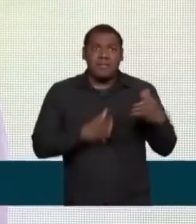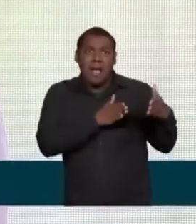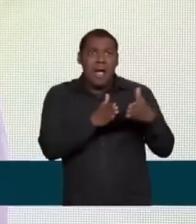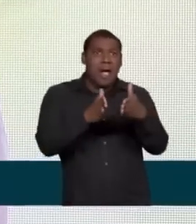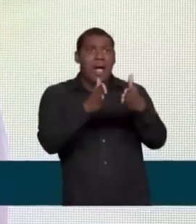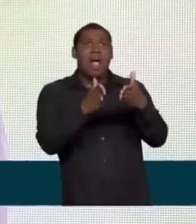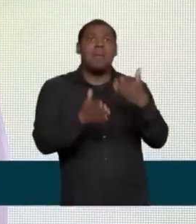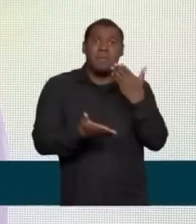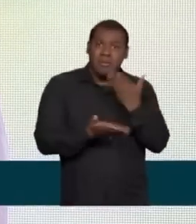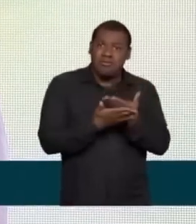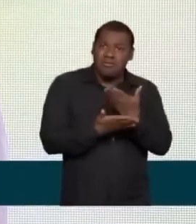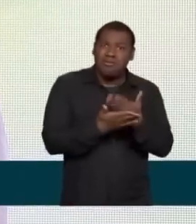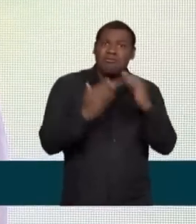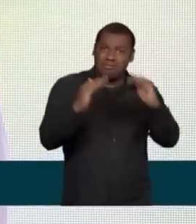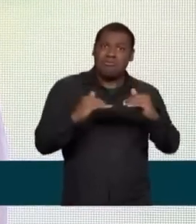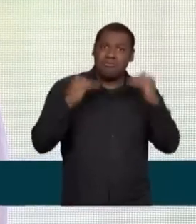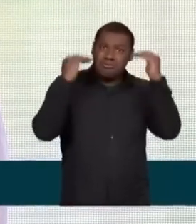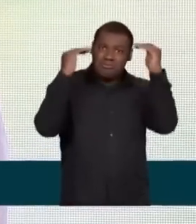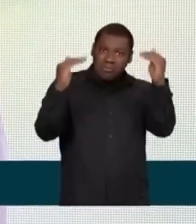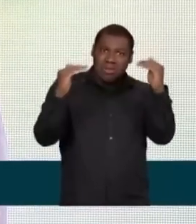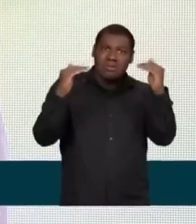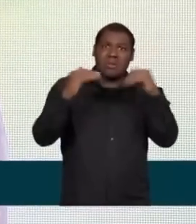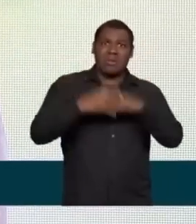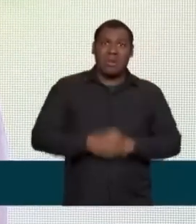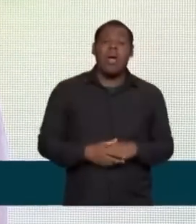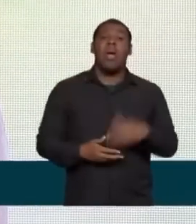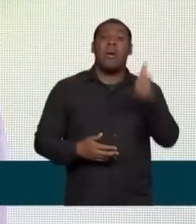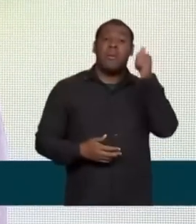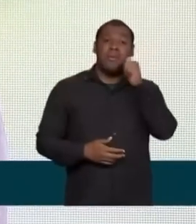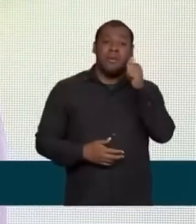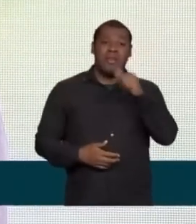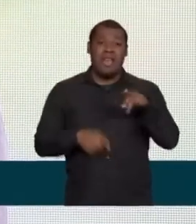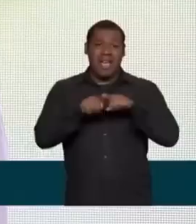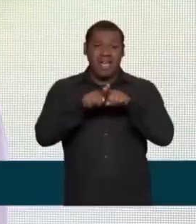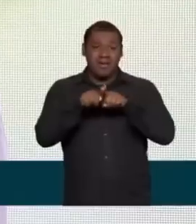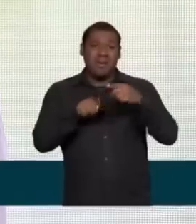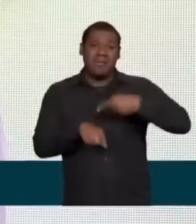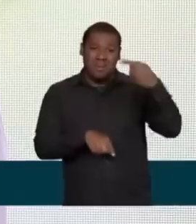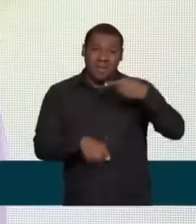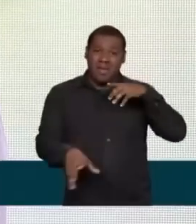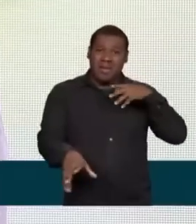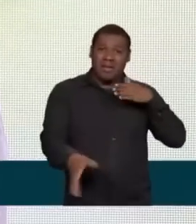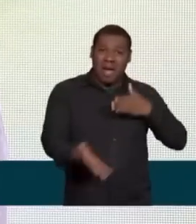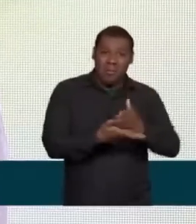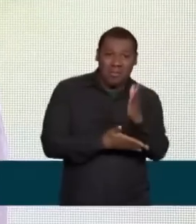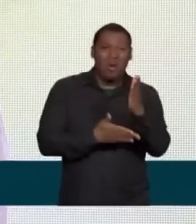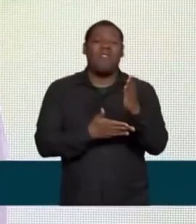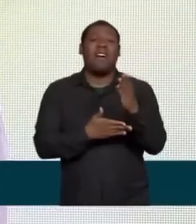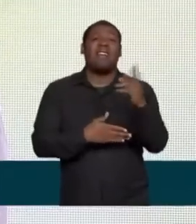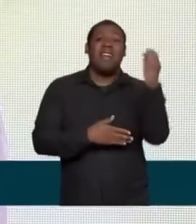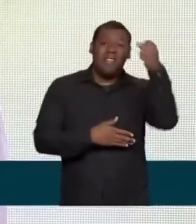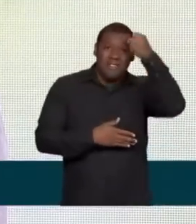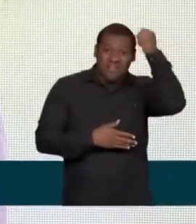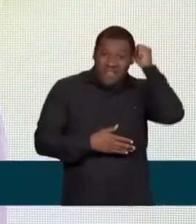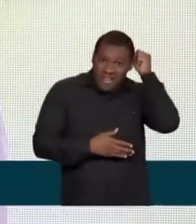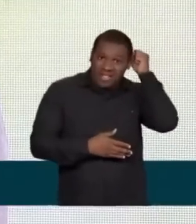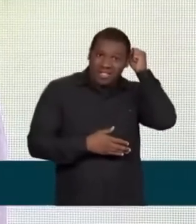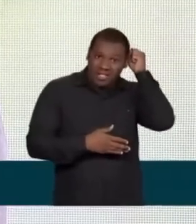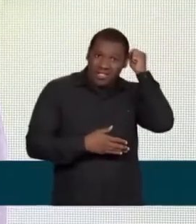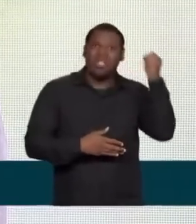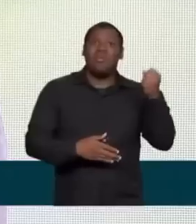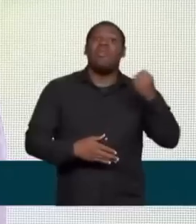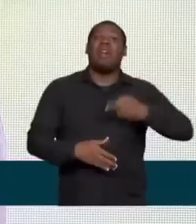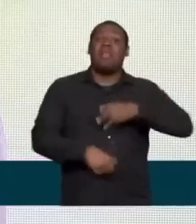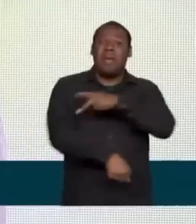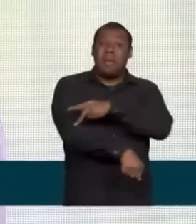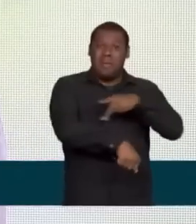caminhos. Até o dia que minha irmã mais velha passou no vestibular para pedagogia na Universidade Estadual do Sudeste da Bahia,